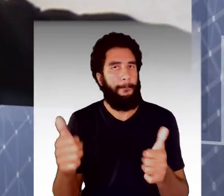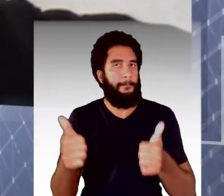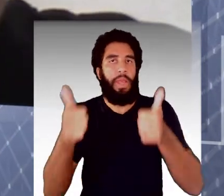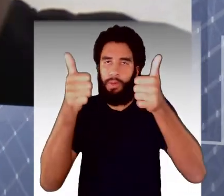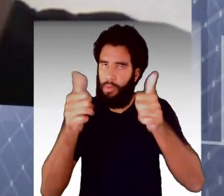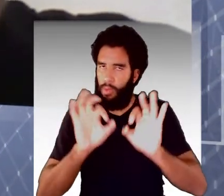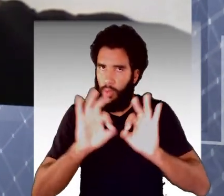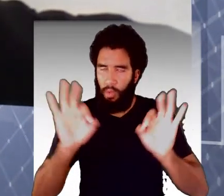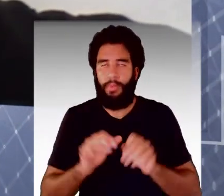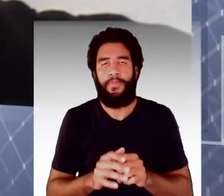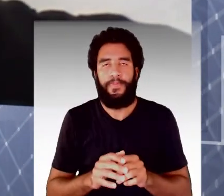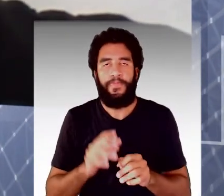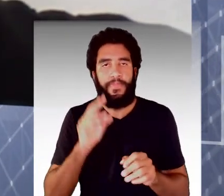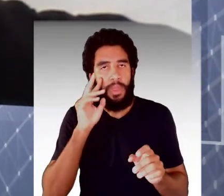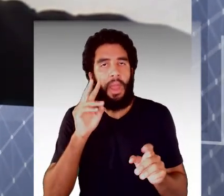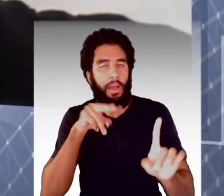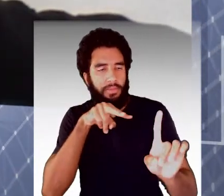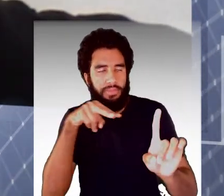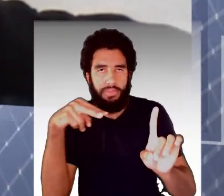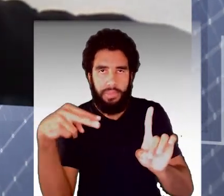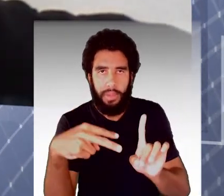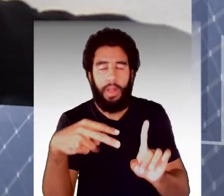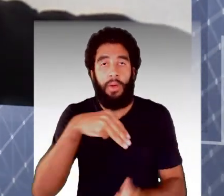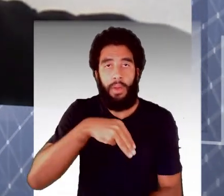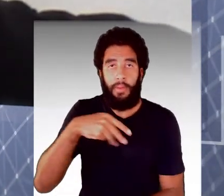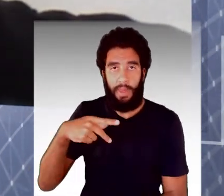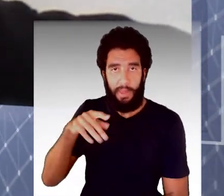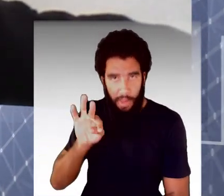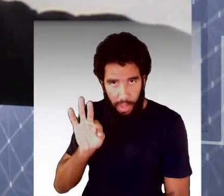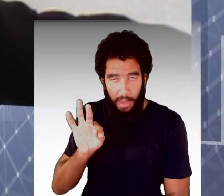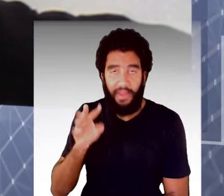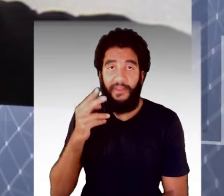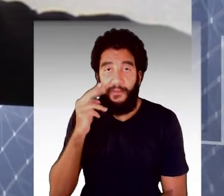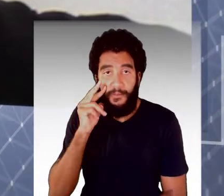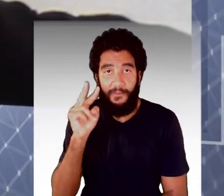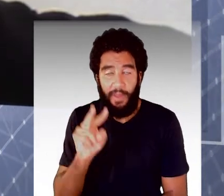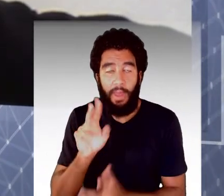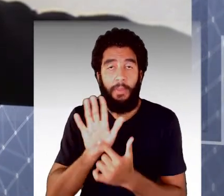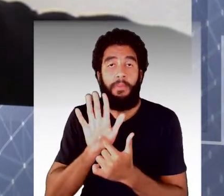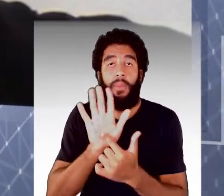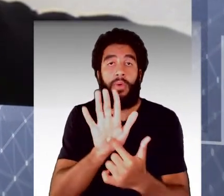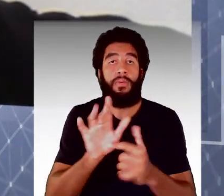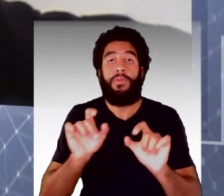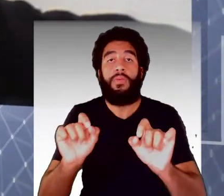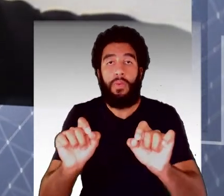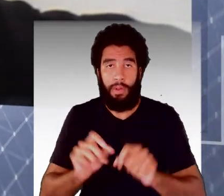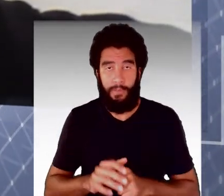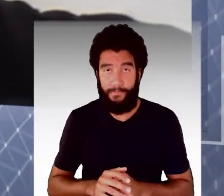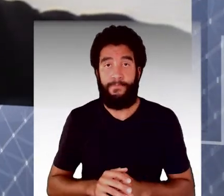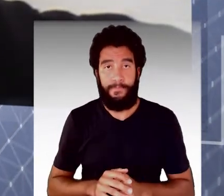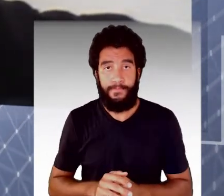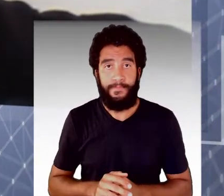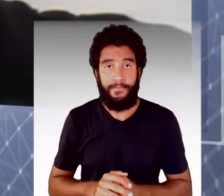ainda existem, né, ainda temos a ocorrência de doenças do trabalho, seja na área de